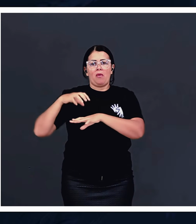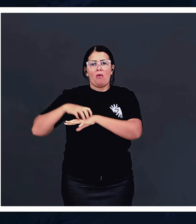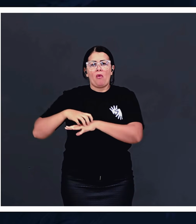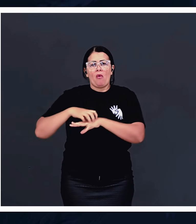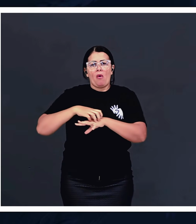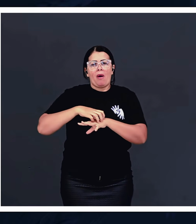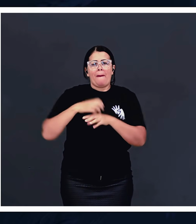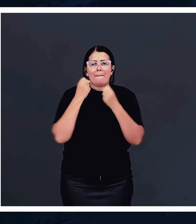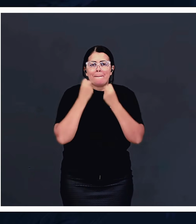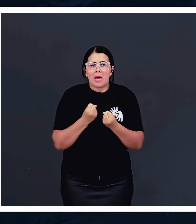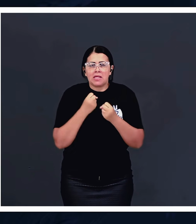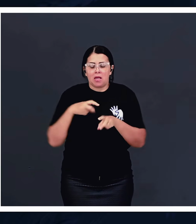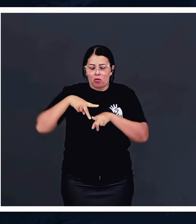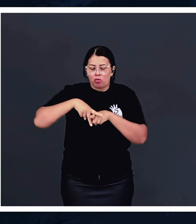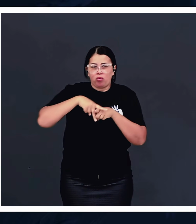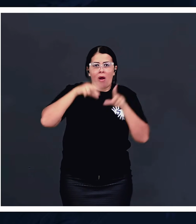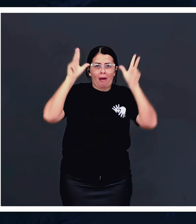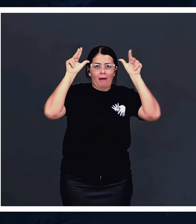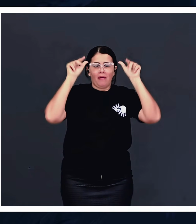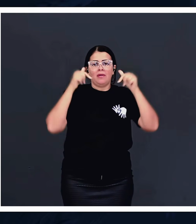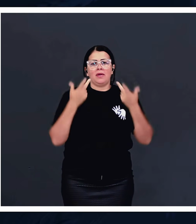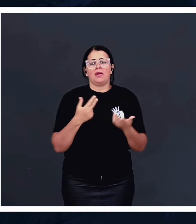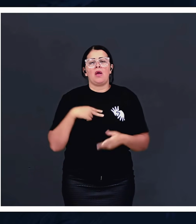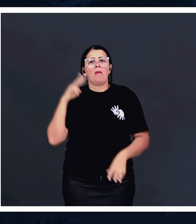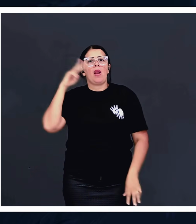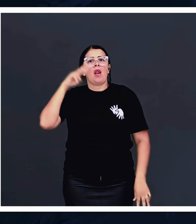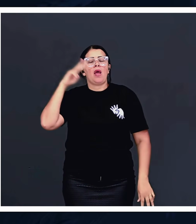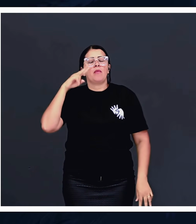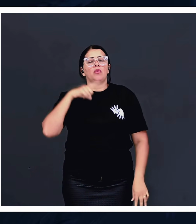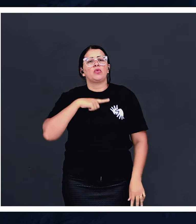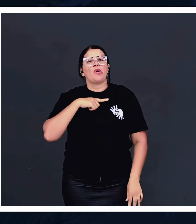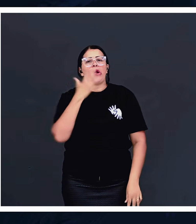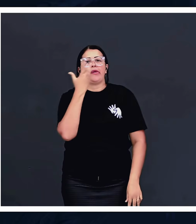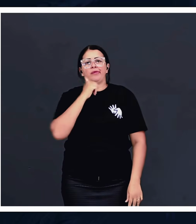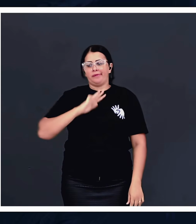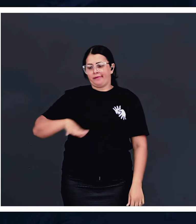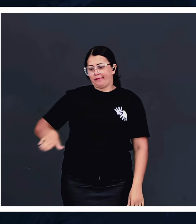bagagem. Eu me lembro quando eu era criança,